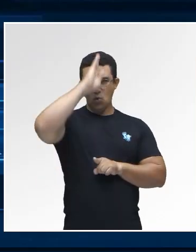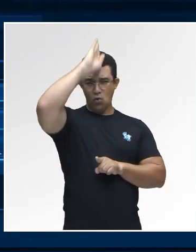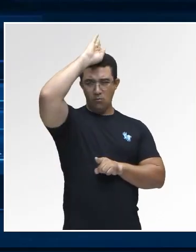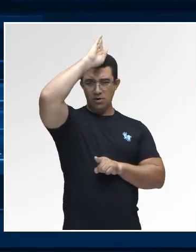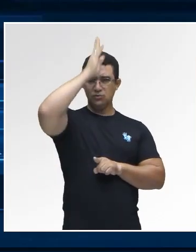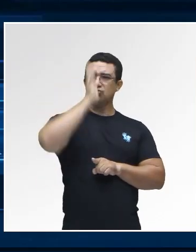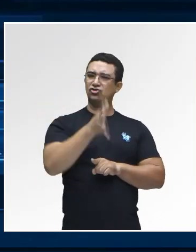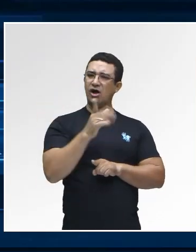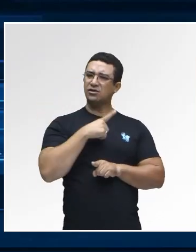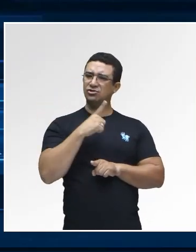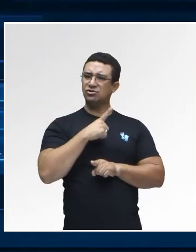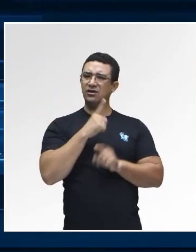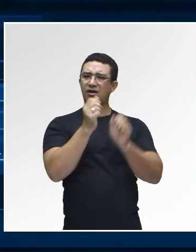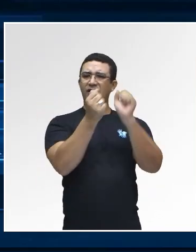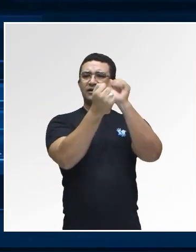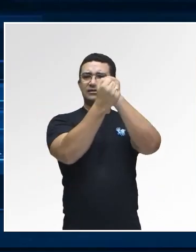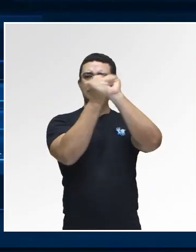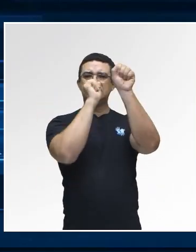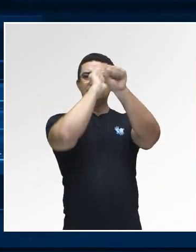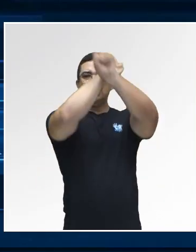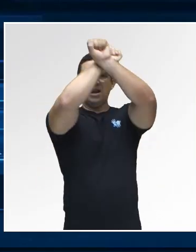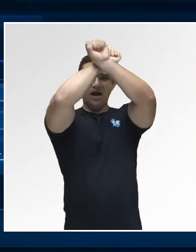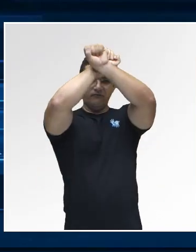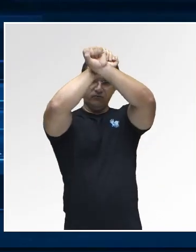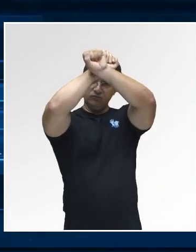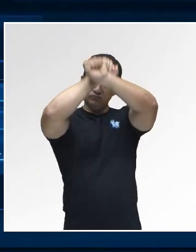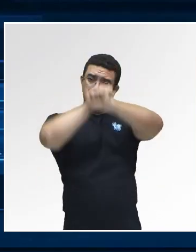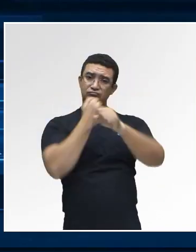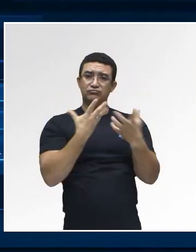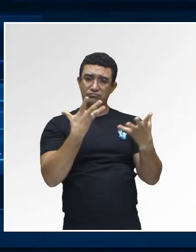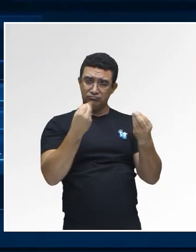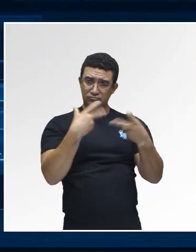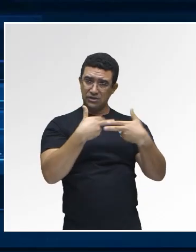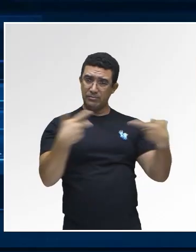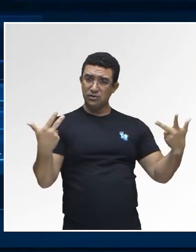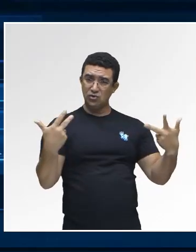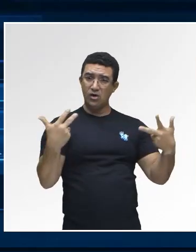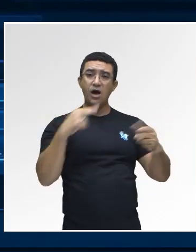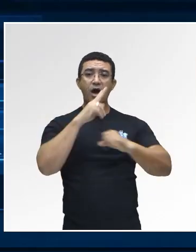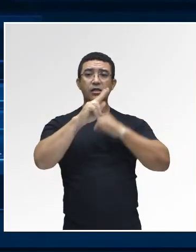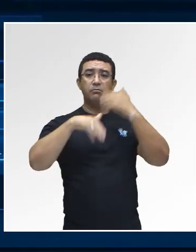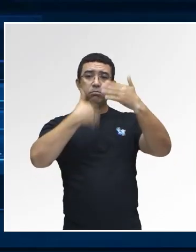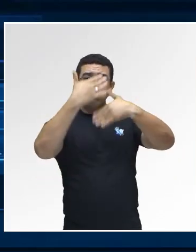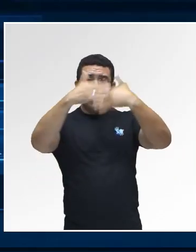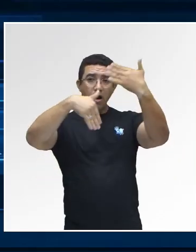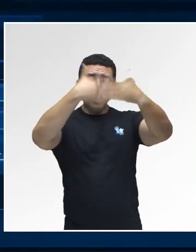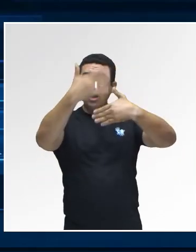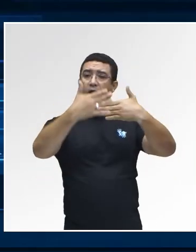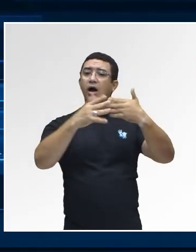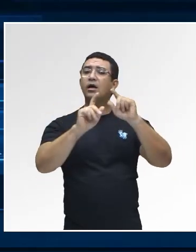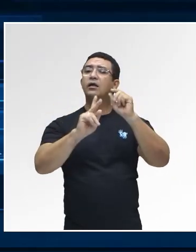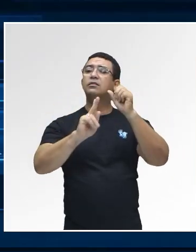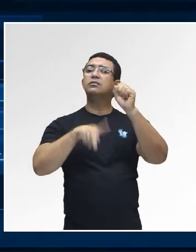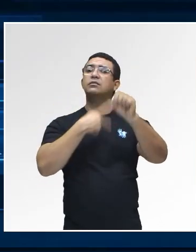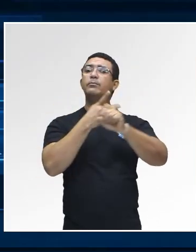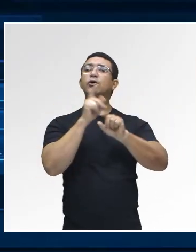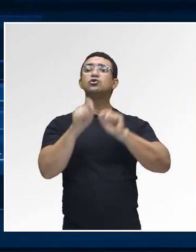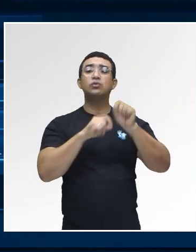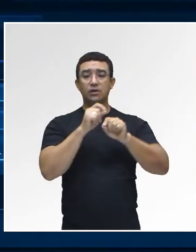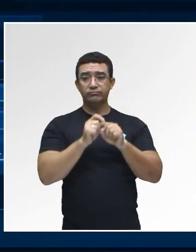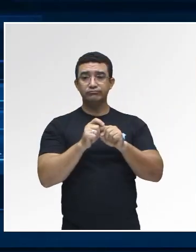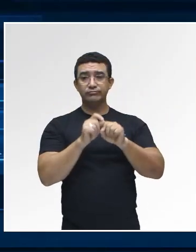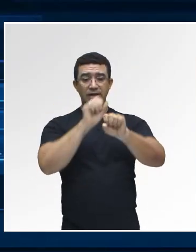escravizado todo mundo que eles podiam. Mas aí chegou um tempo, cadê os escravos? Os escravos sustentavam a economia de